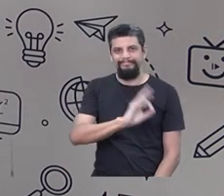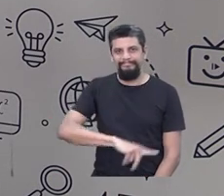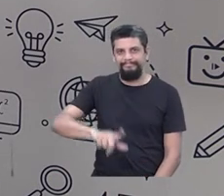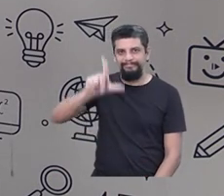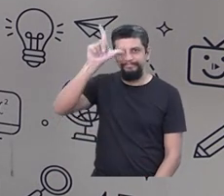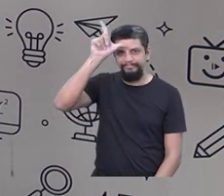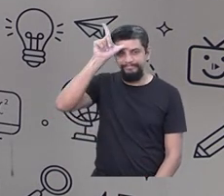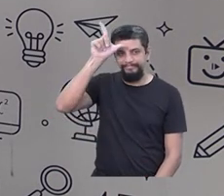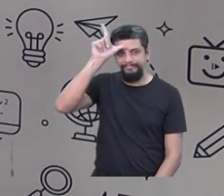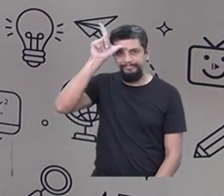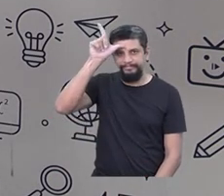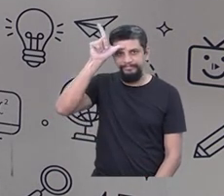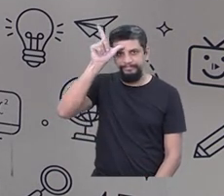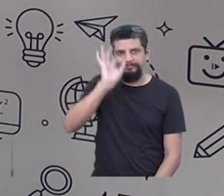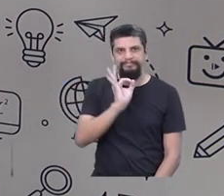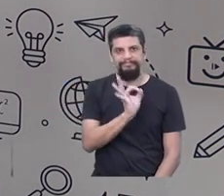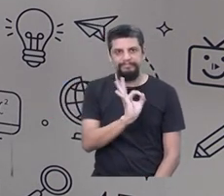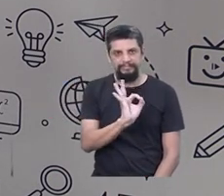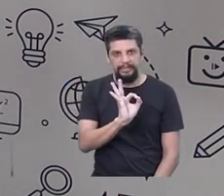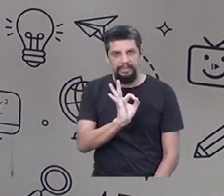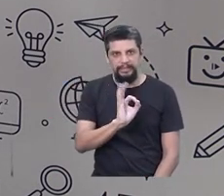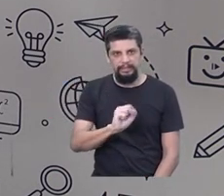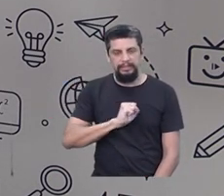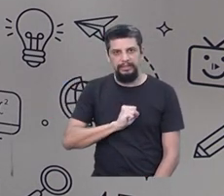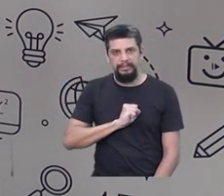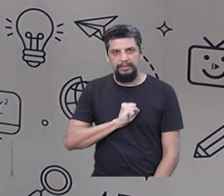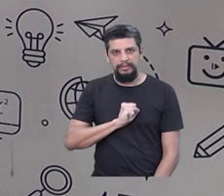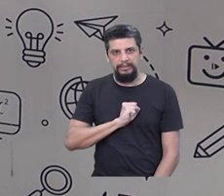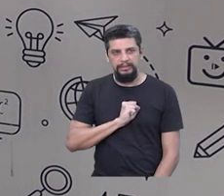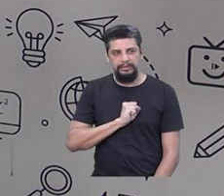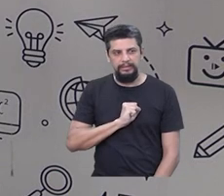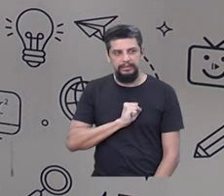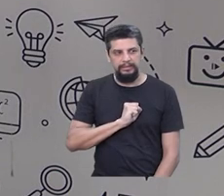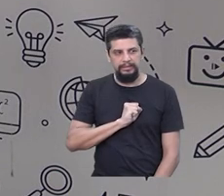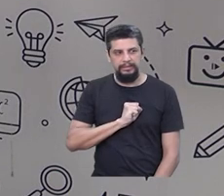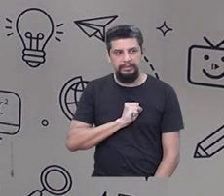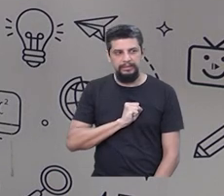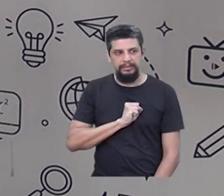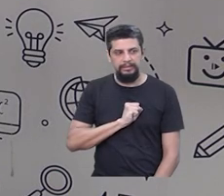Alemã, isso mesmo! Número